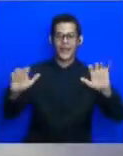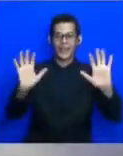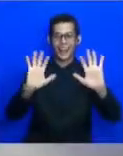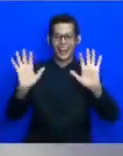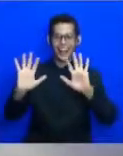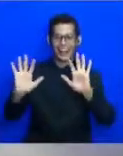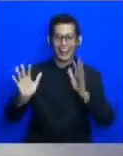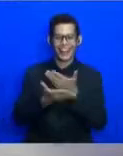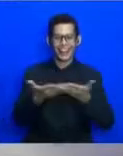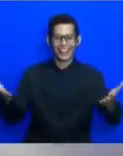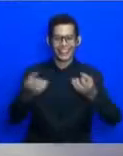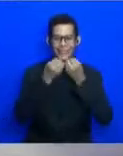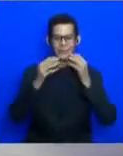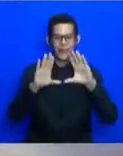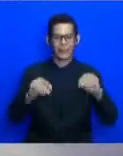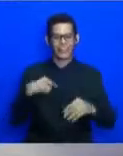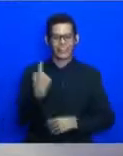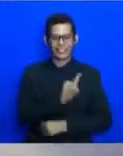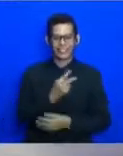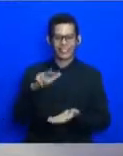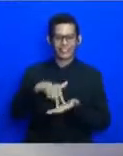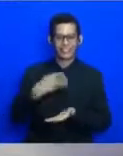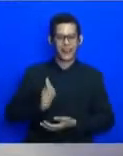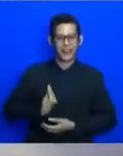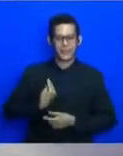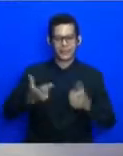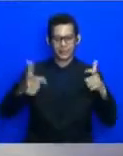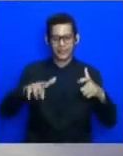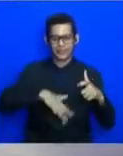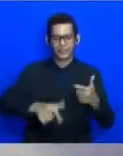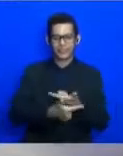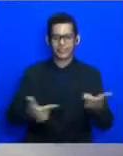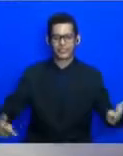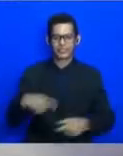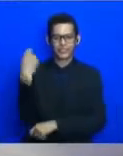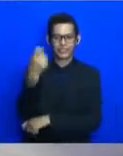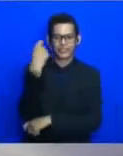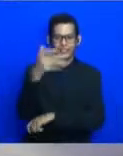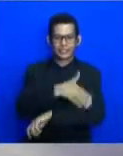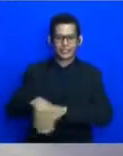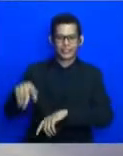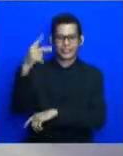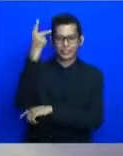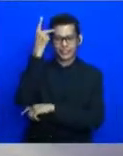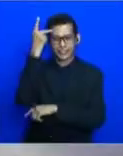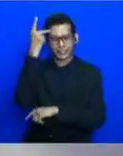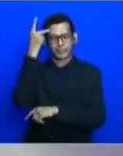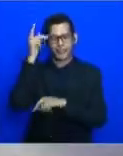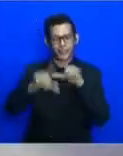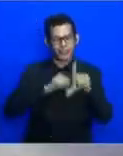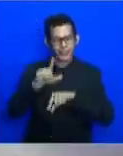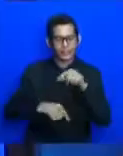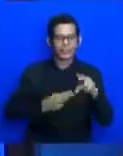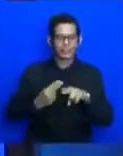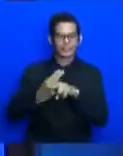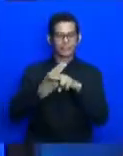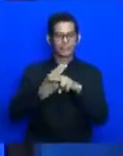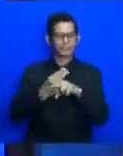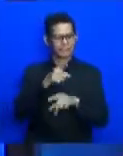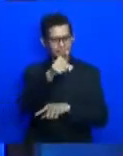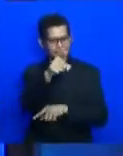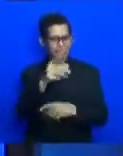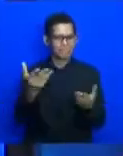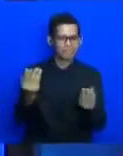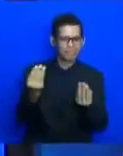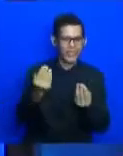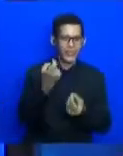boa noite pra você. Estamos ao vivo, direto do Espaço da Sorte aqui na Avenida Paulista, em São Paulo, para mais sorteios Loterias Caixa. Como é que tá a